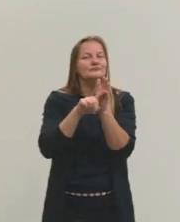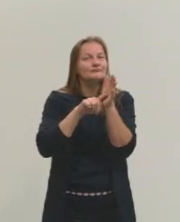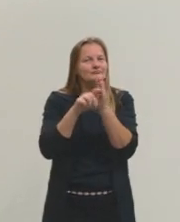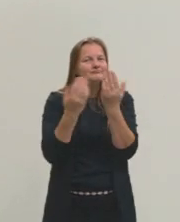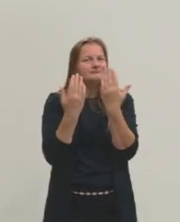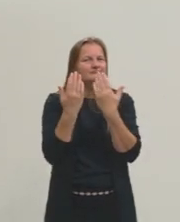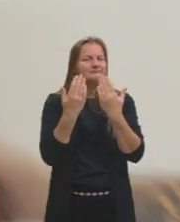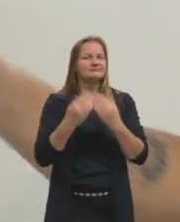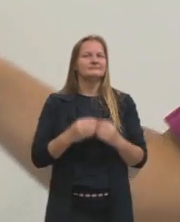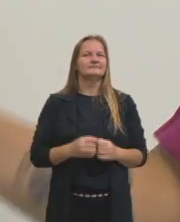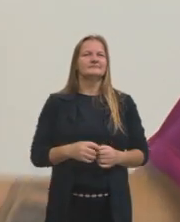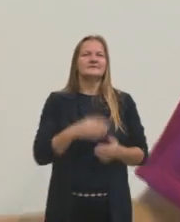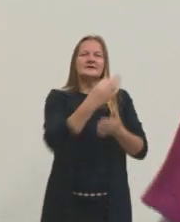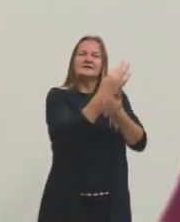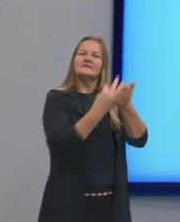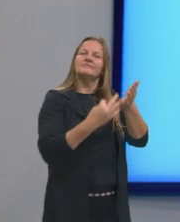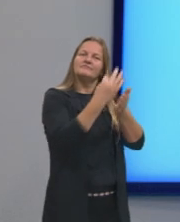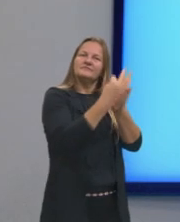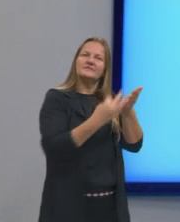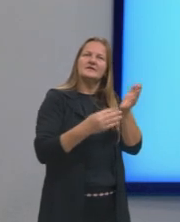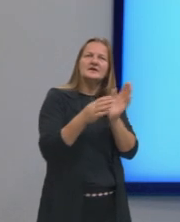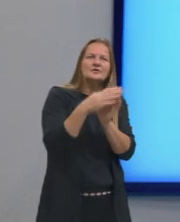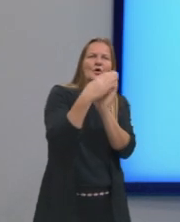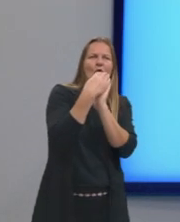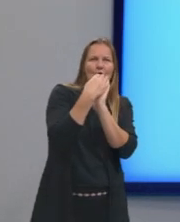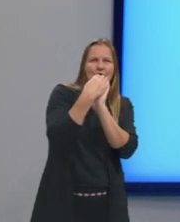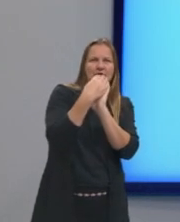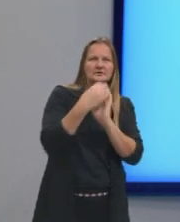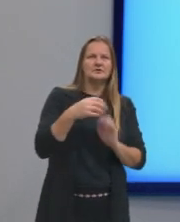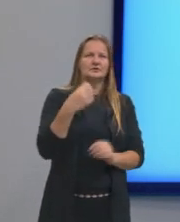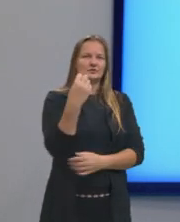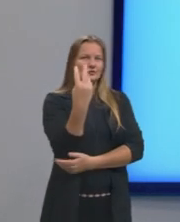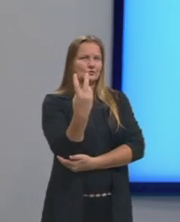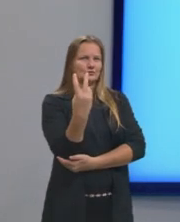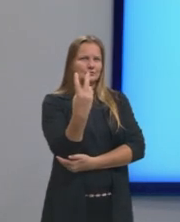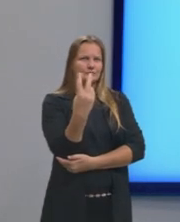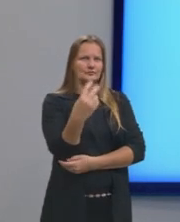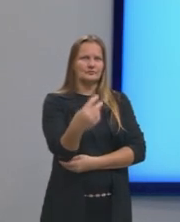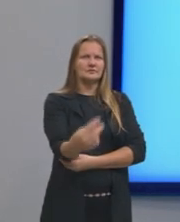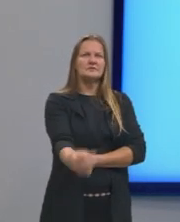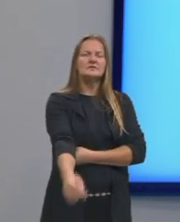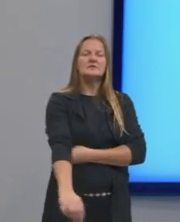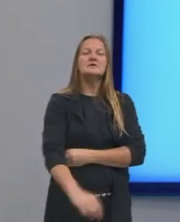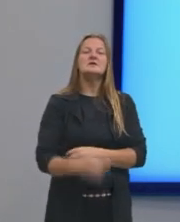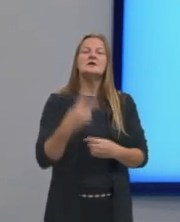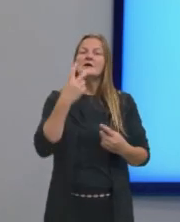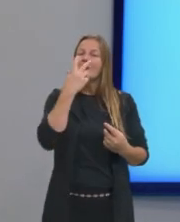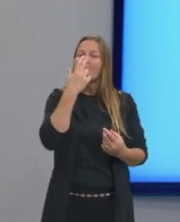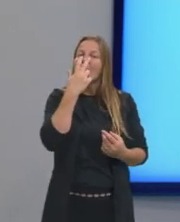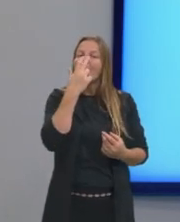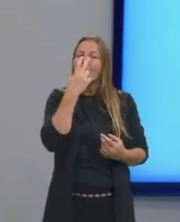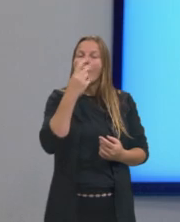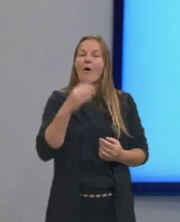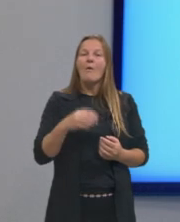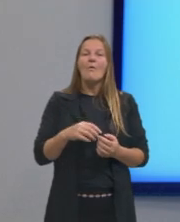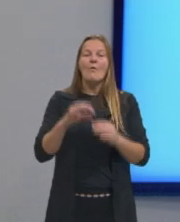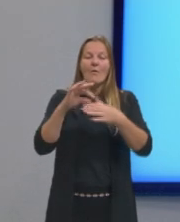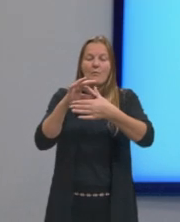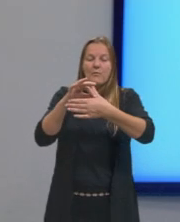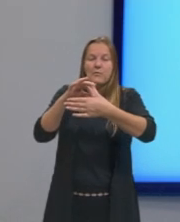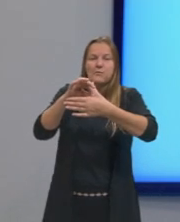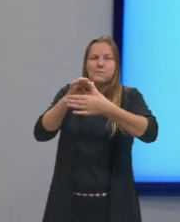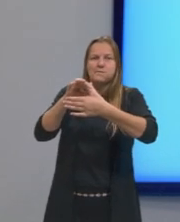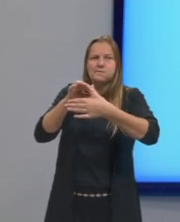sanduíche de ser estar argumentando no desenvolvimento dois mas se Portanto o hambúrguer do